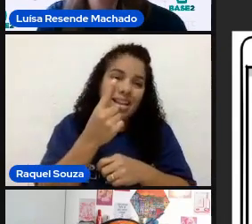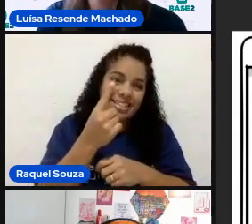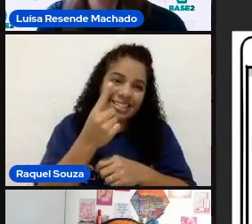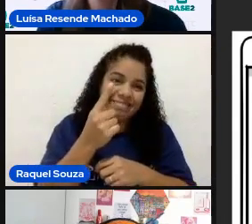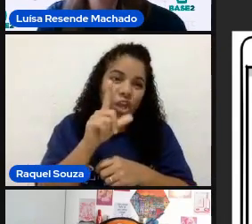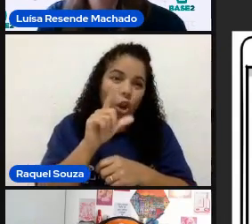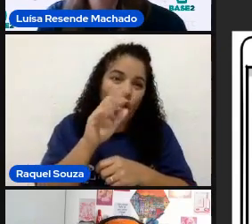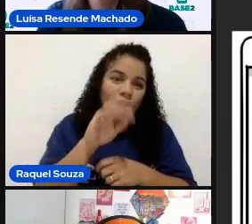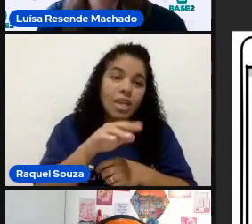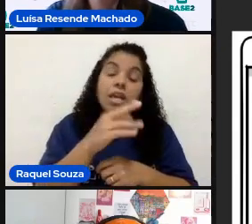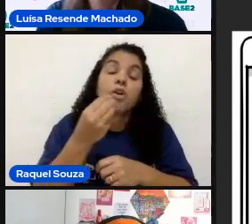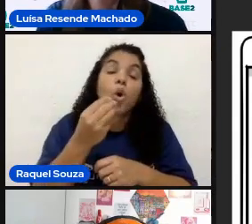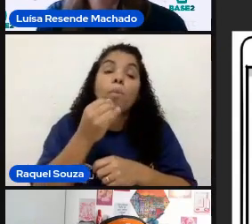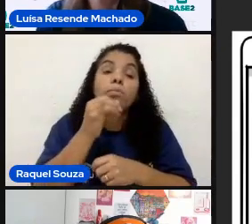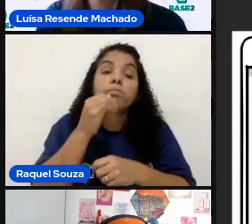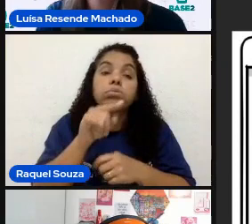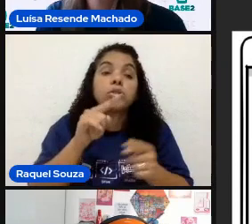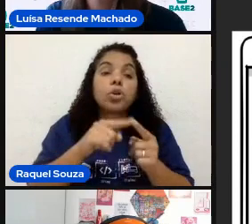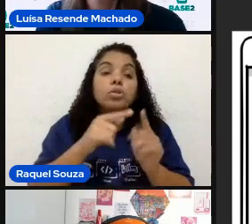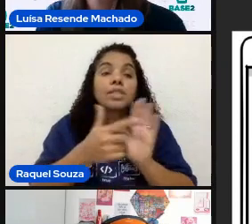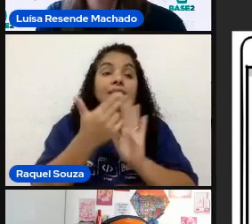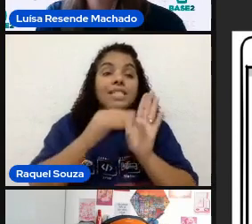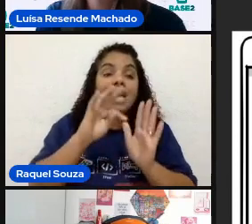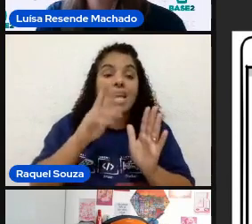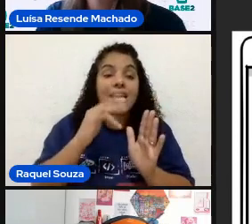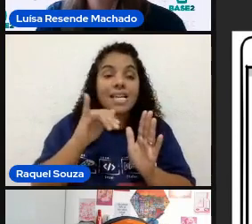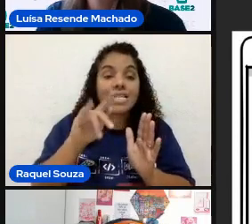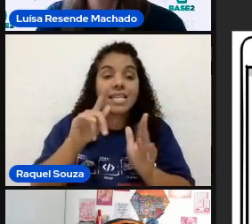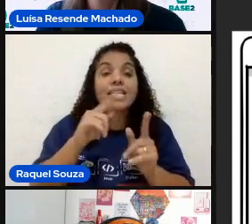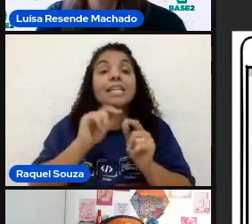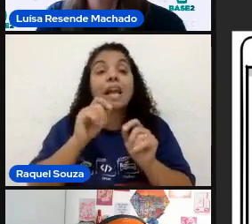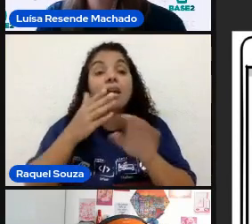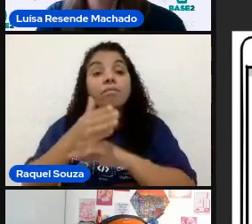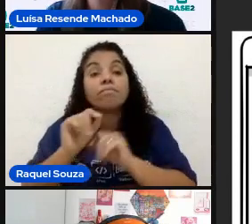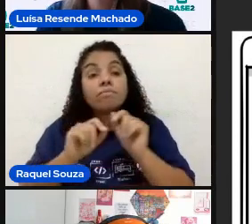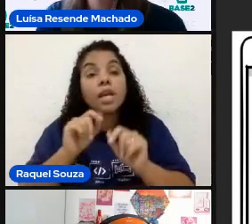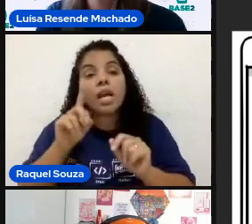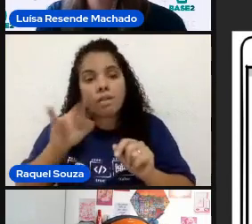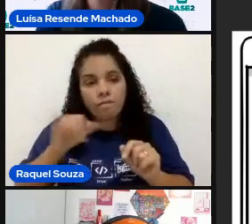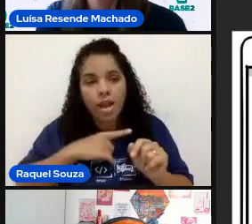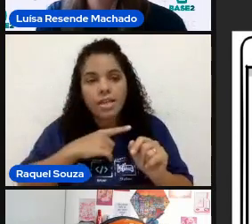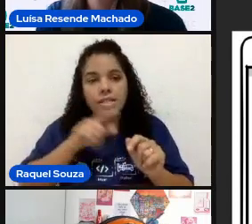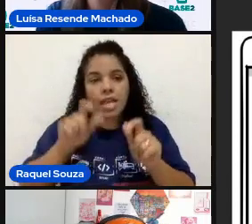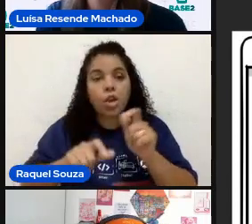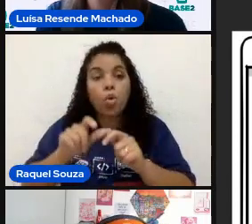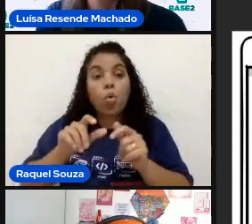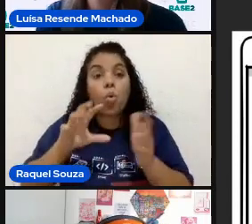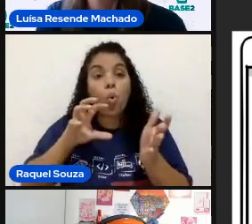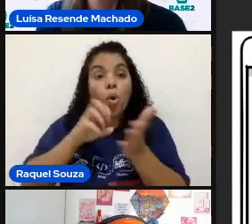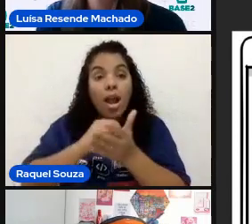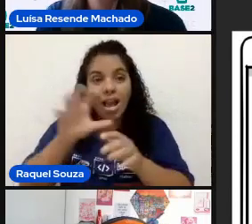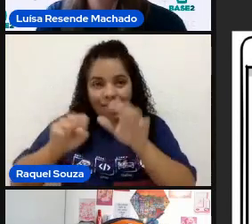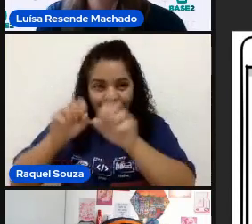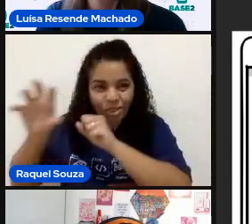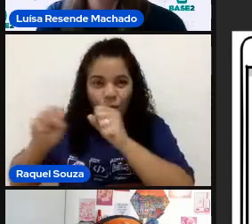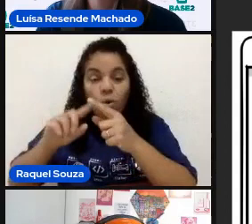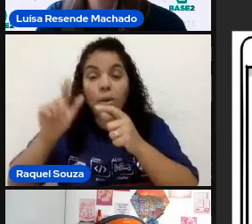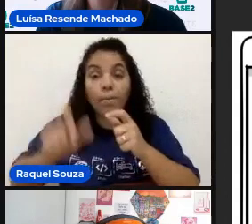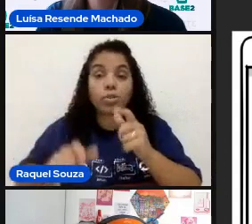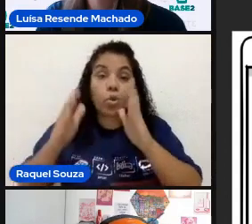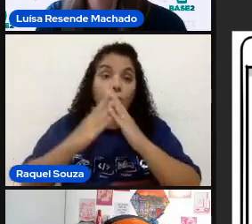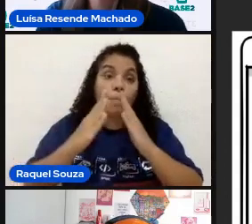seria automatizando sobre o Design Thinking? Quem é que vai estar entrando? Vai ser o catador? Vai ser o morador? Vai